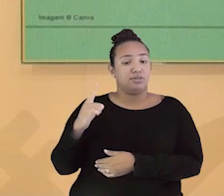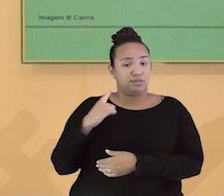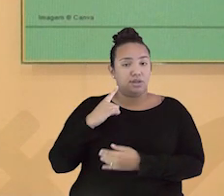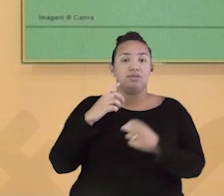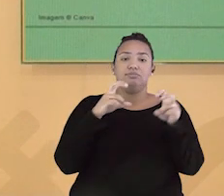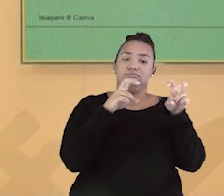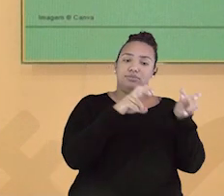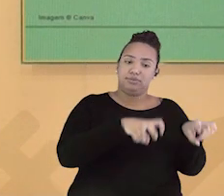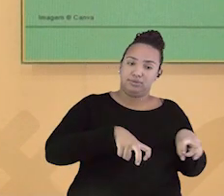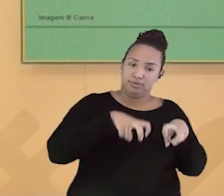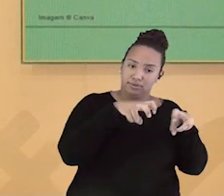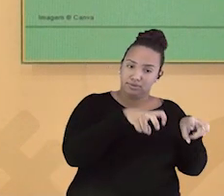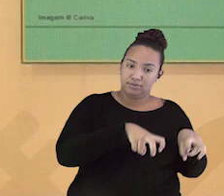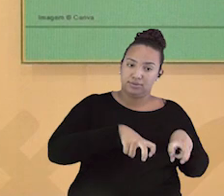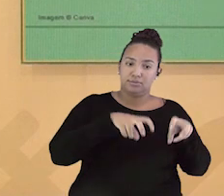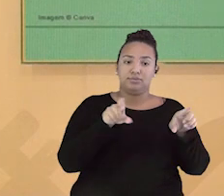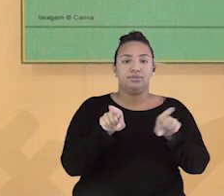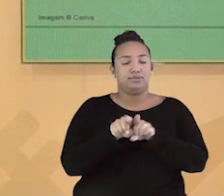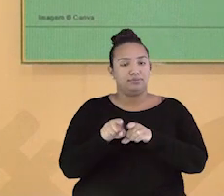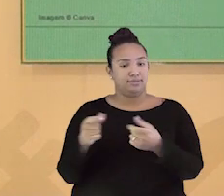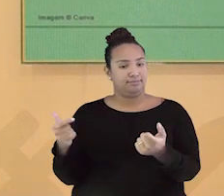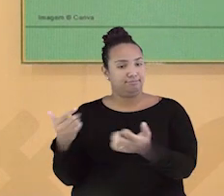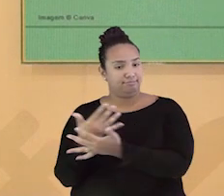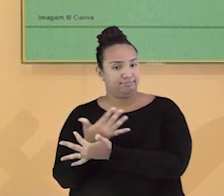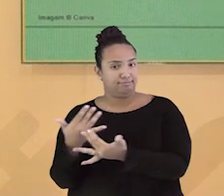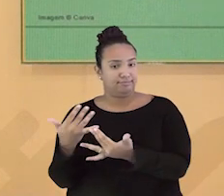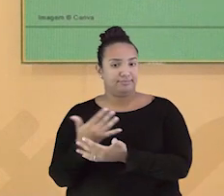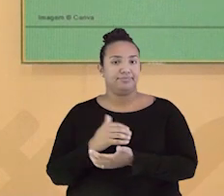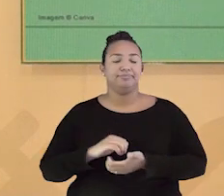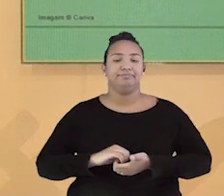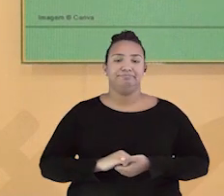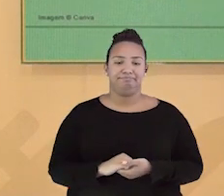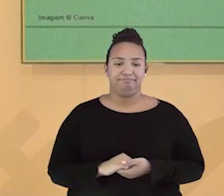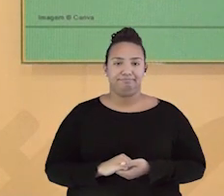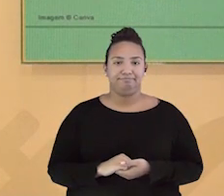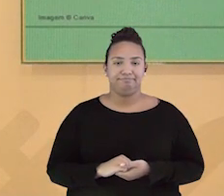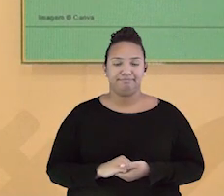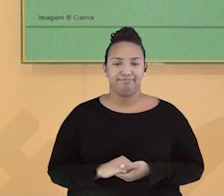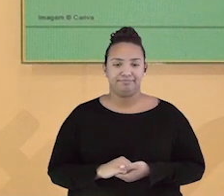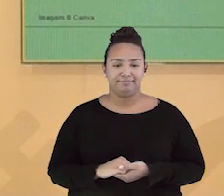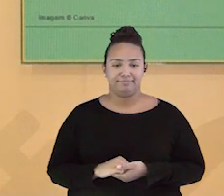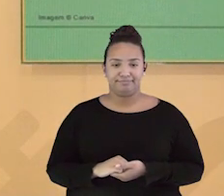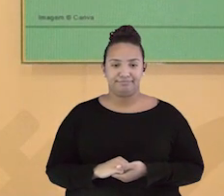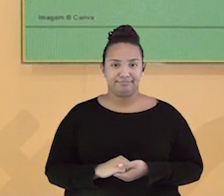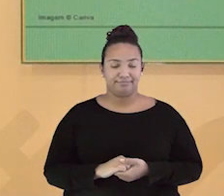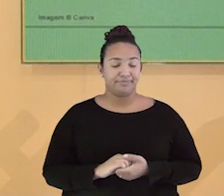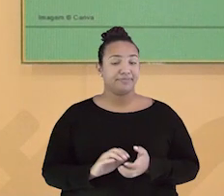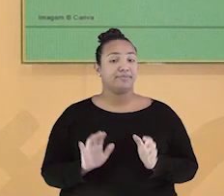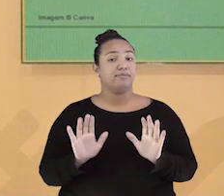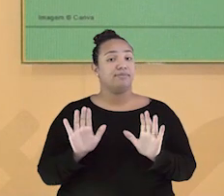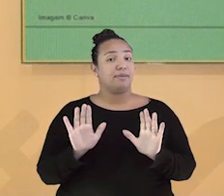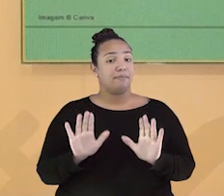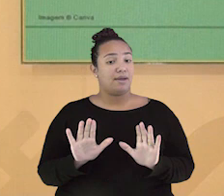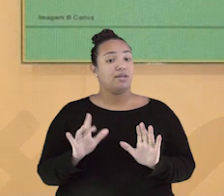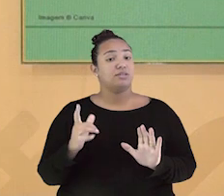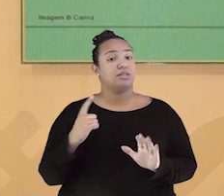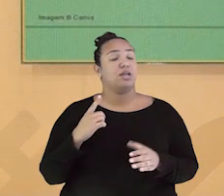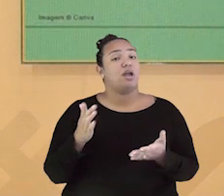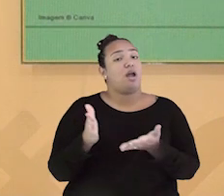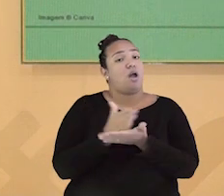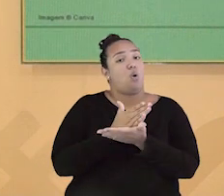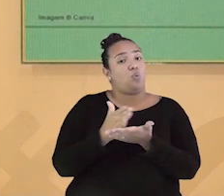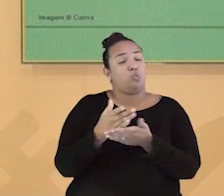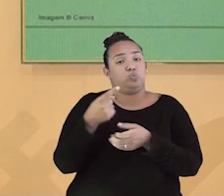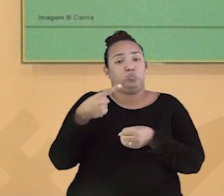urbana e uma zona rural, que é a cidade e o campo. Mas em alguns municípios, a